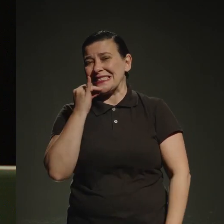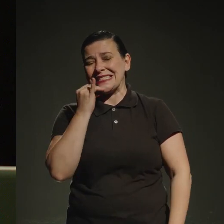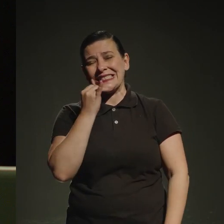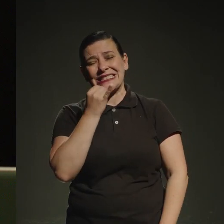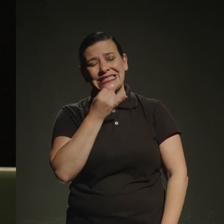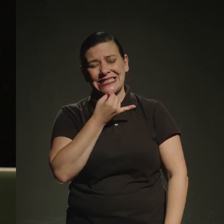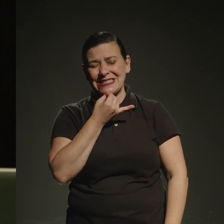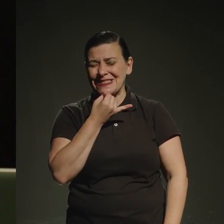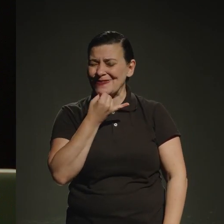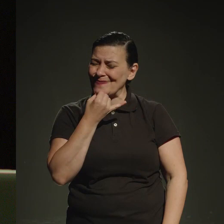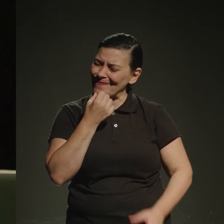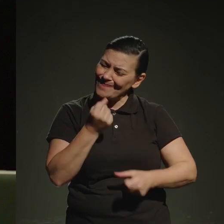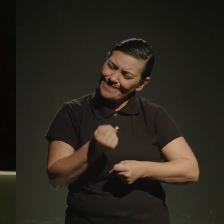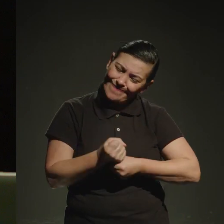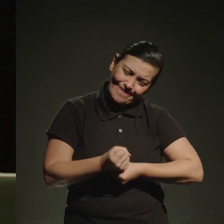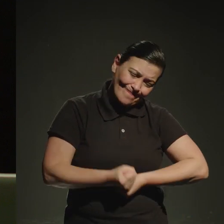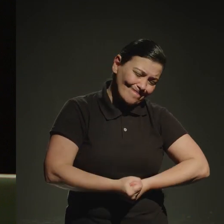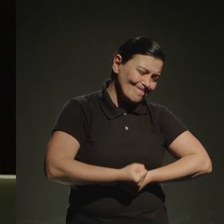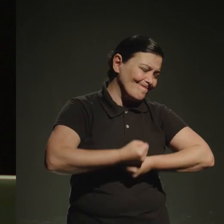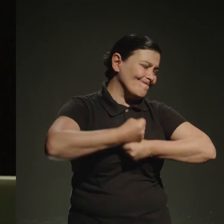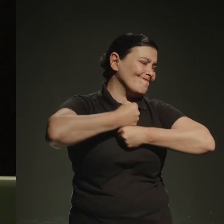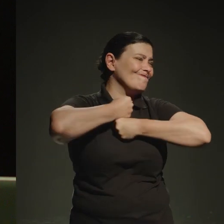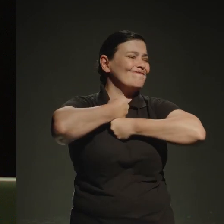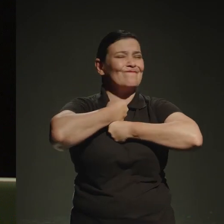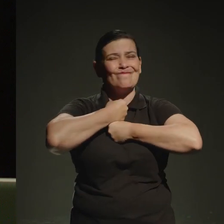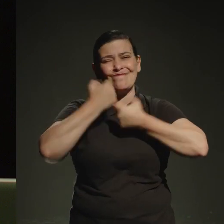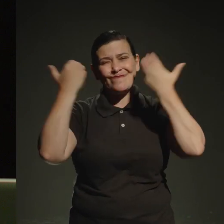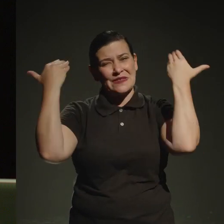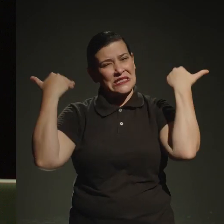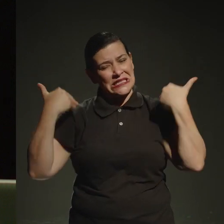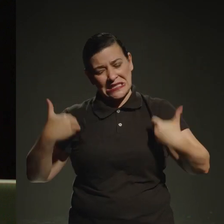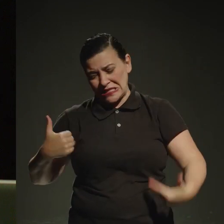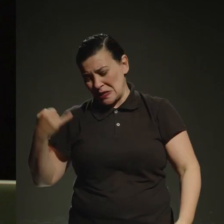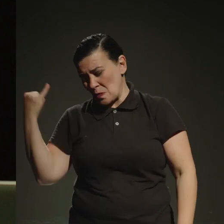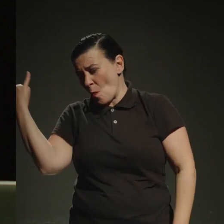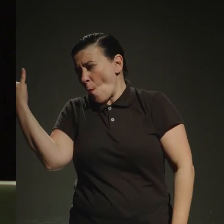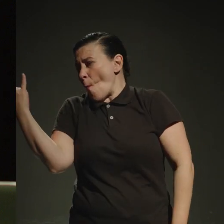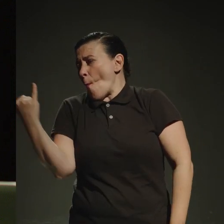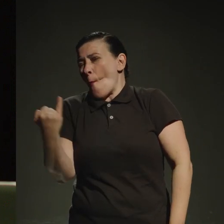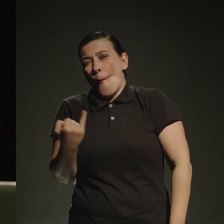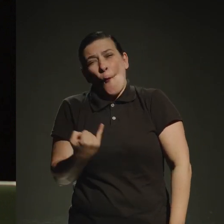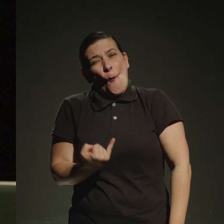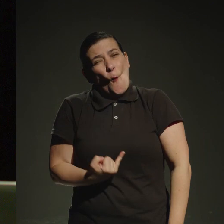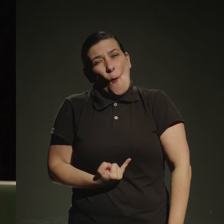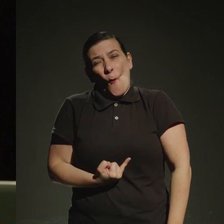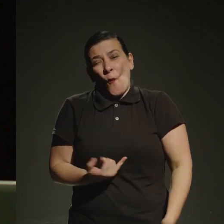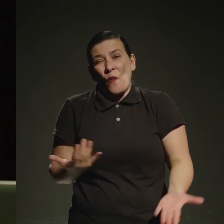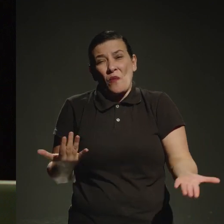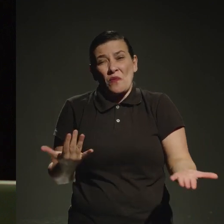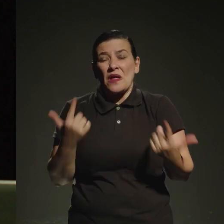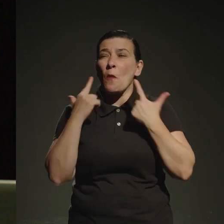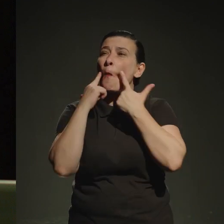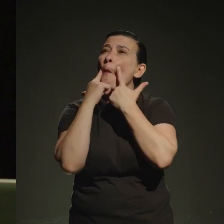Tão magro sou. Tão seco de carnes, já quase nem tenho dentes,